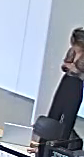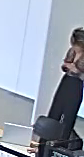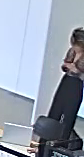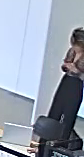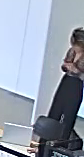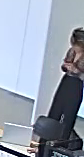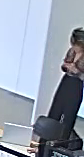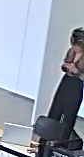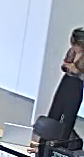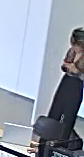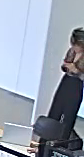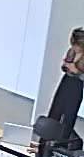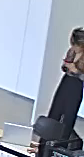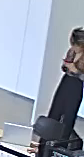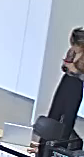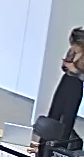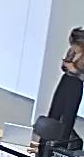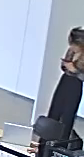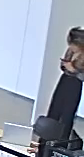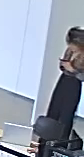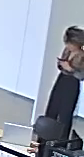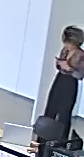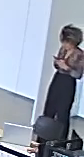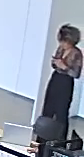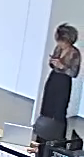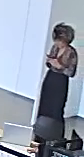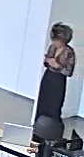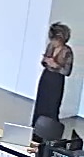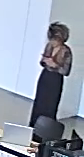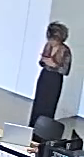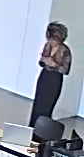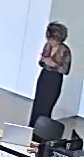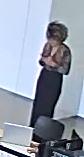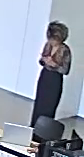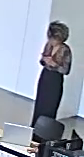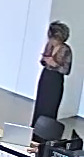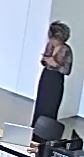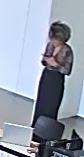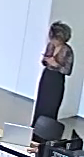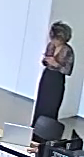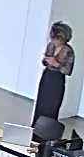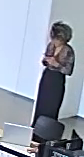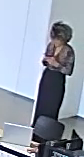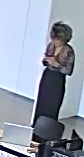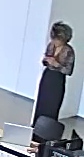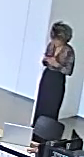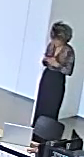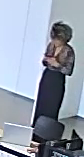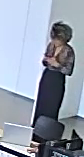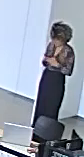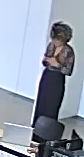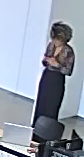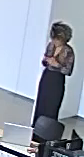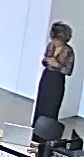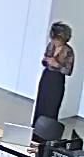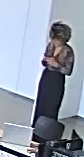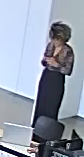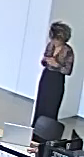outras coisas que a gente foi realizando, que nós realizamos no decorrer destes 50 anos. E sempre uma